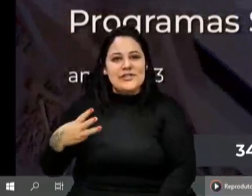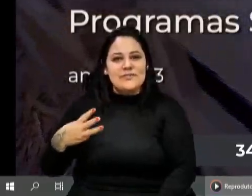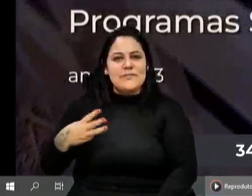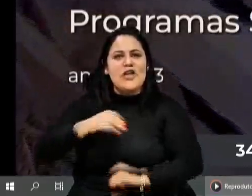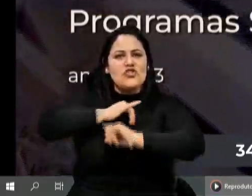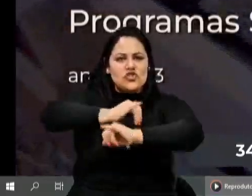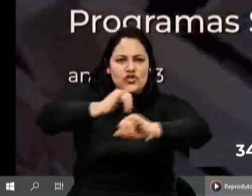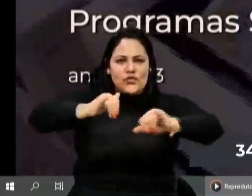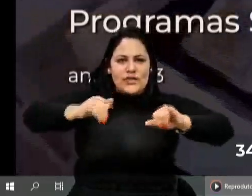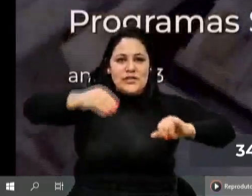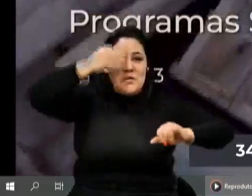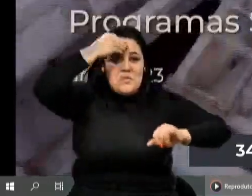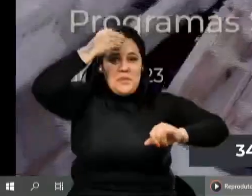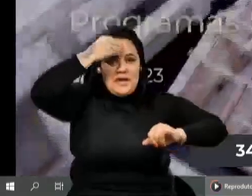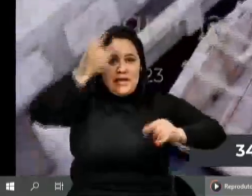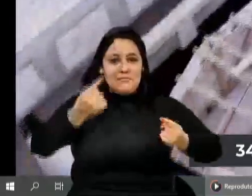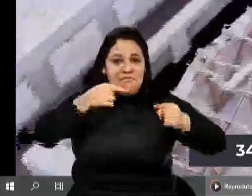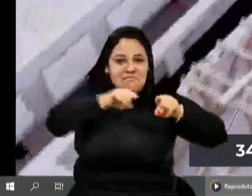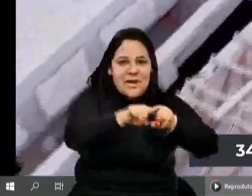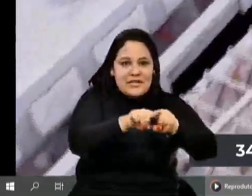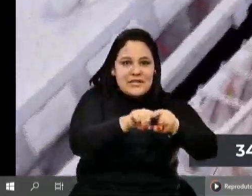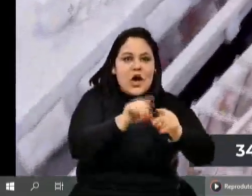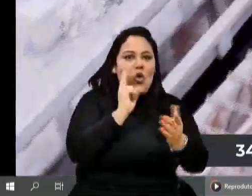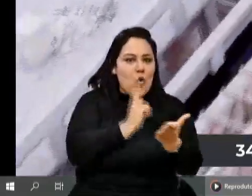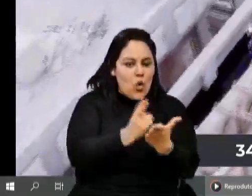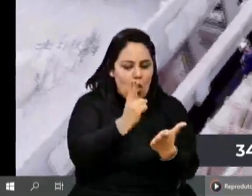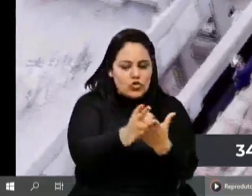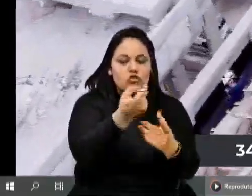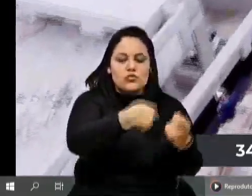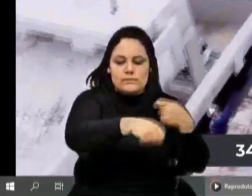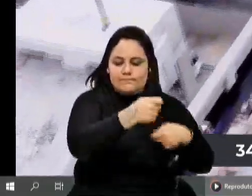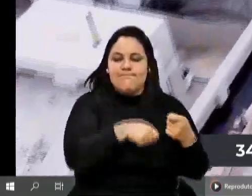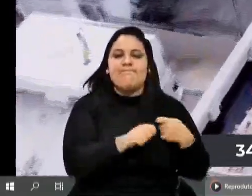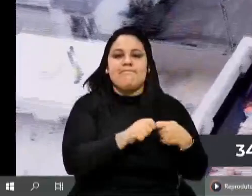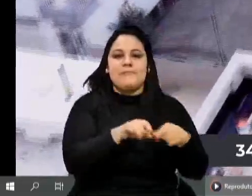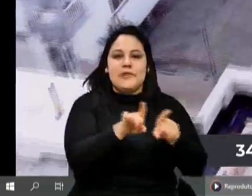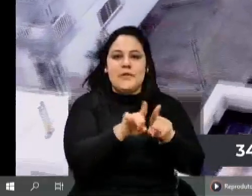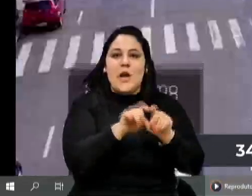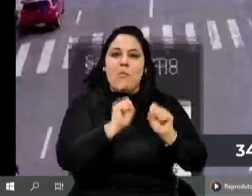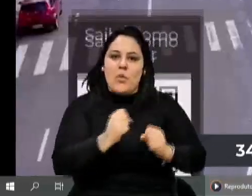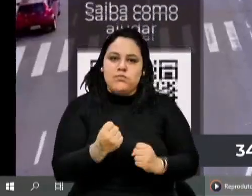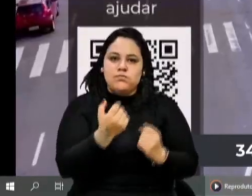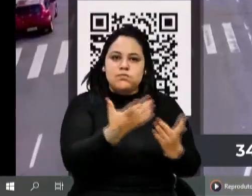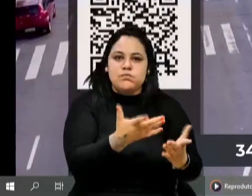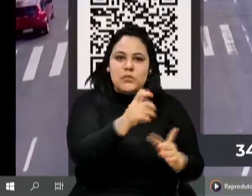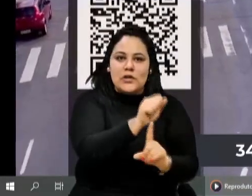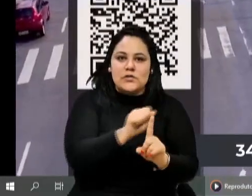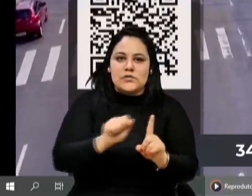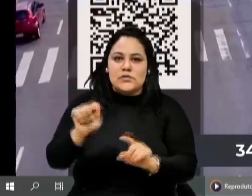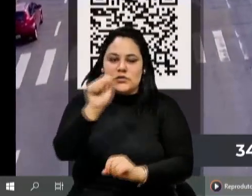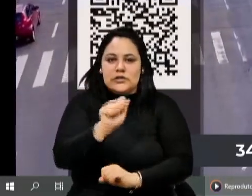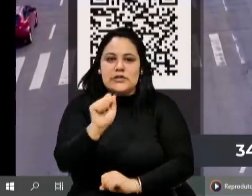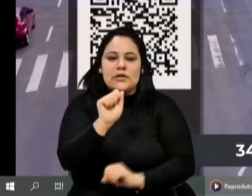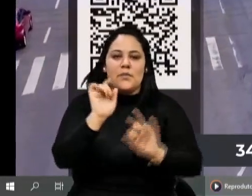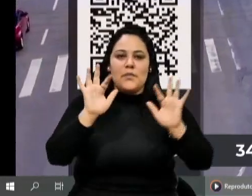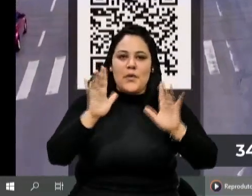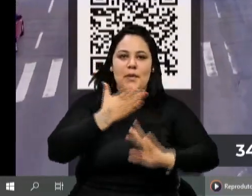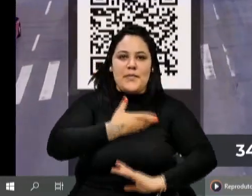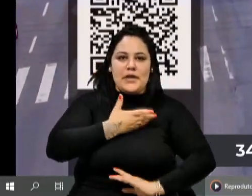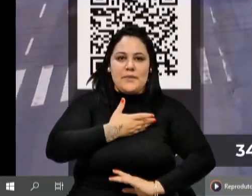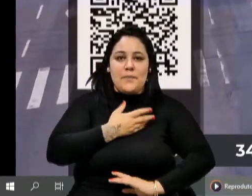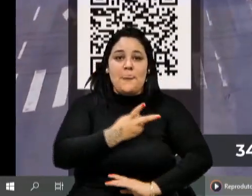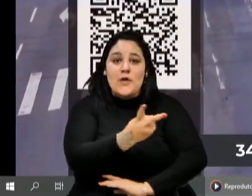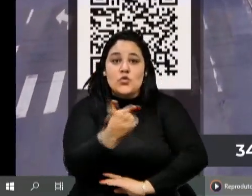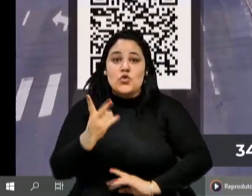seguem sendo realizadas pela entidade que administra o espaço, a Associação Mão Amiga. Os 2 prédios de 3 andares nascem de